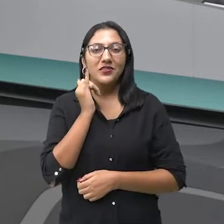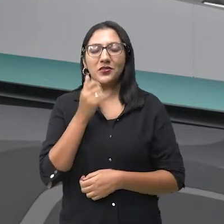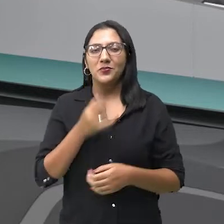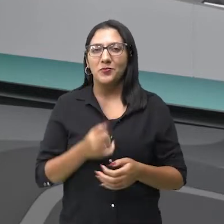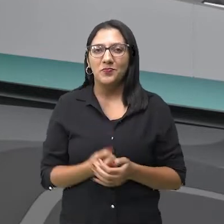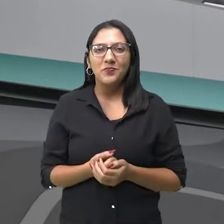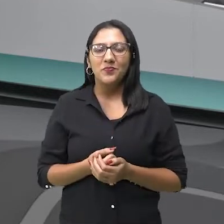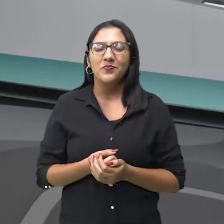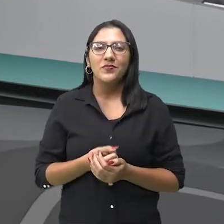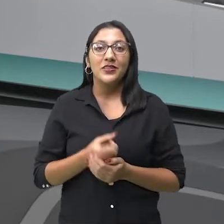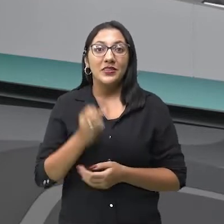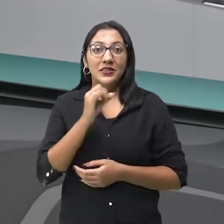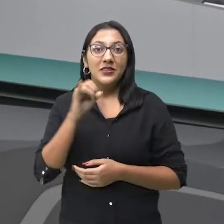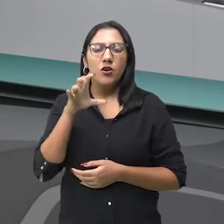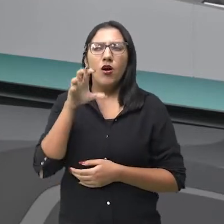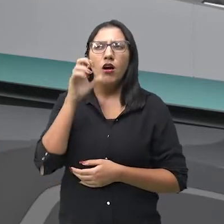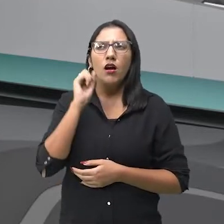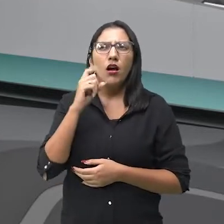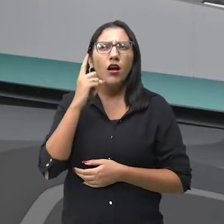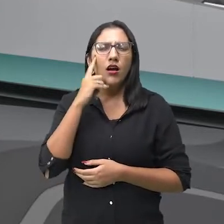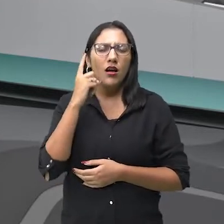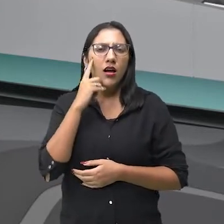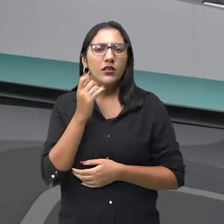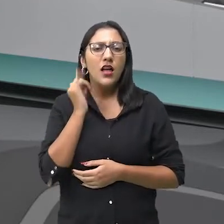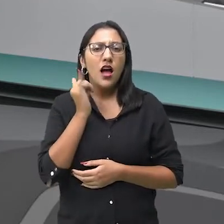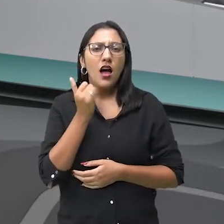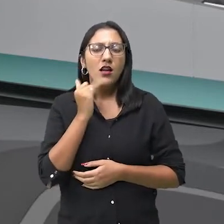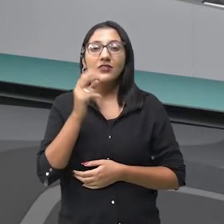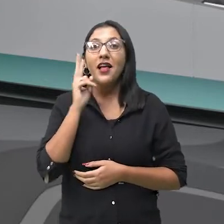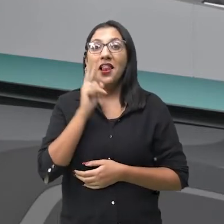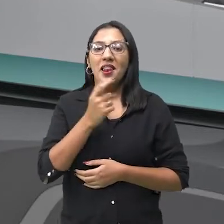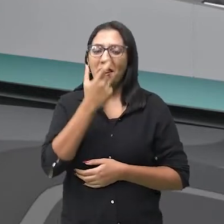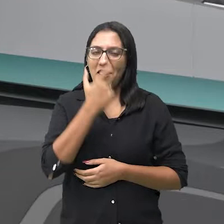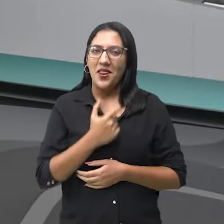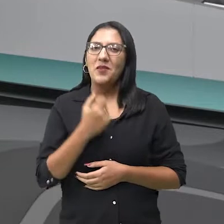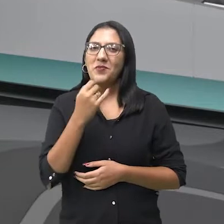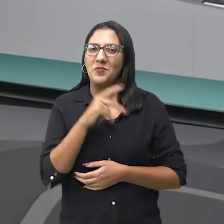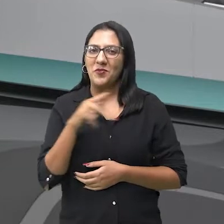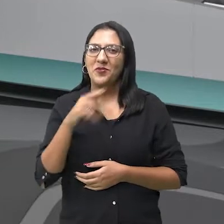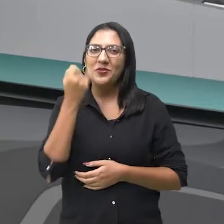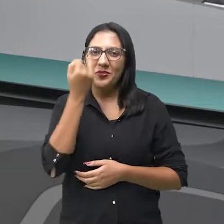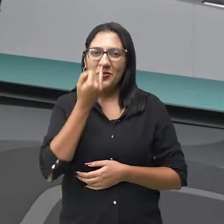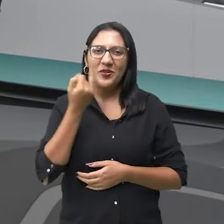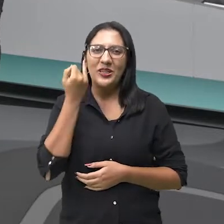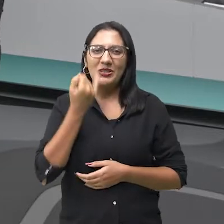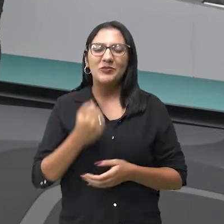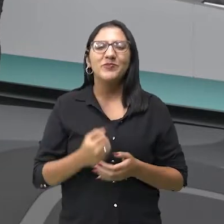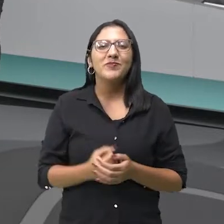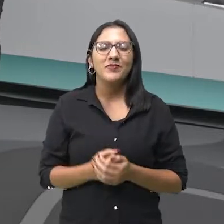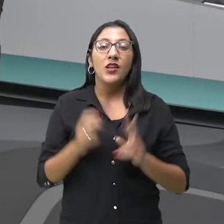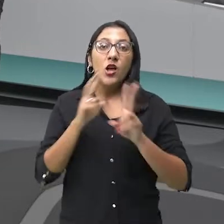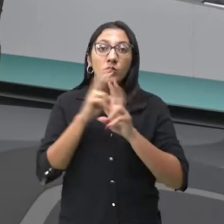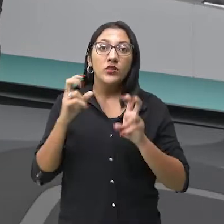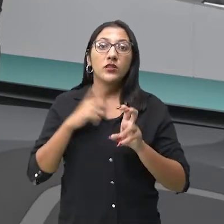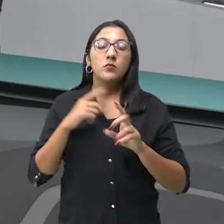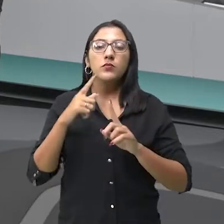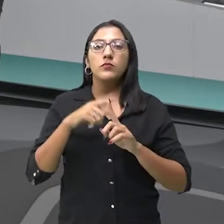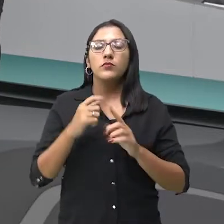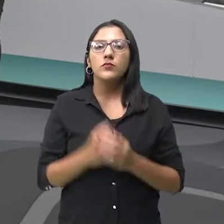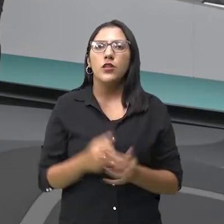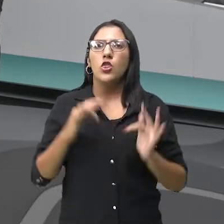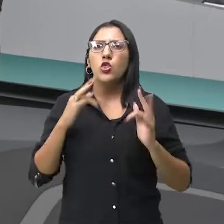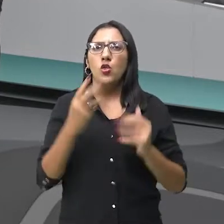né? Então, sempre que vocês ouvirem falar de narrativa daqui para frente, lembre-se da professora Joyce, porque a narrativa é